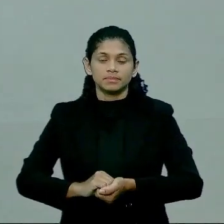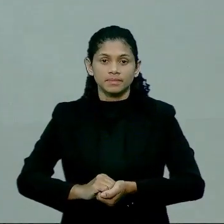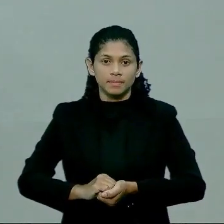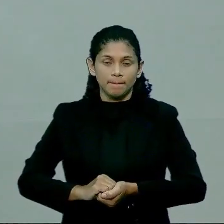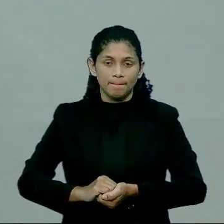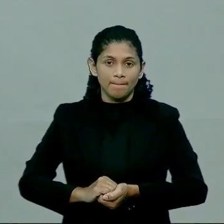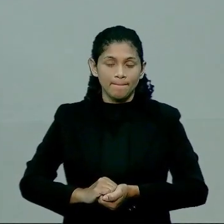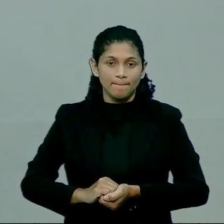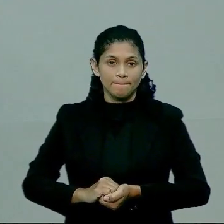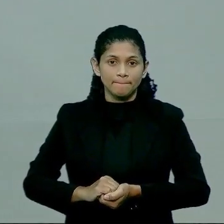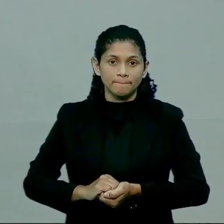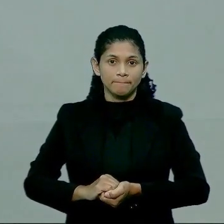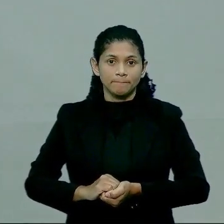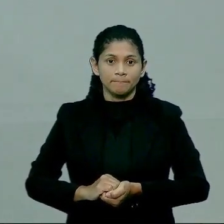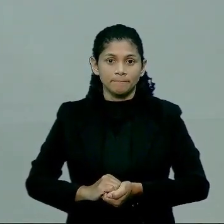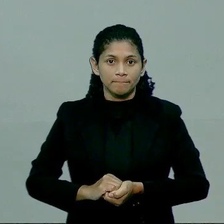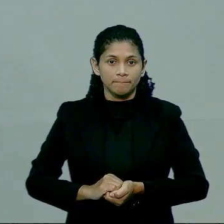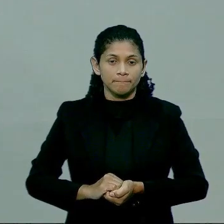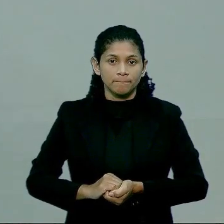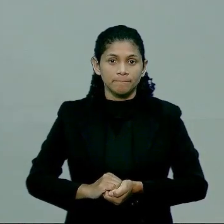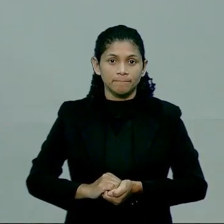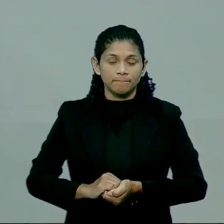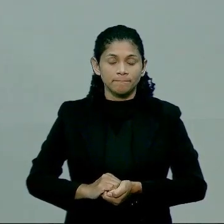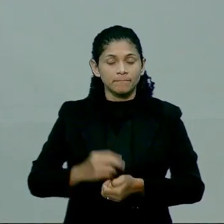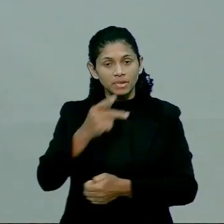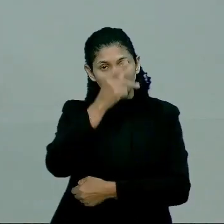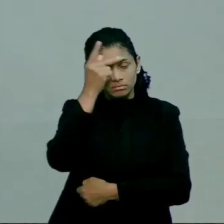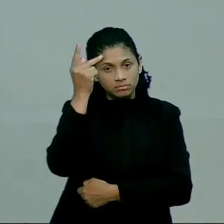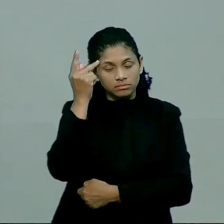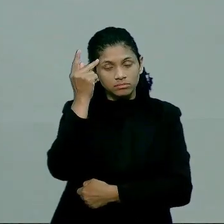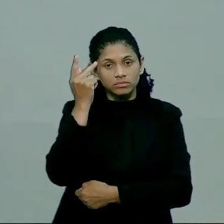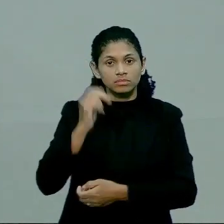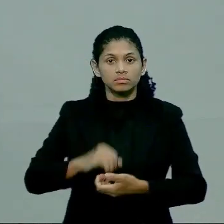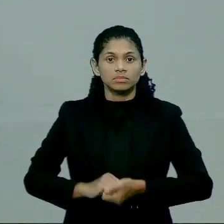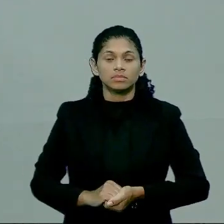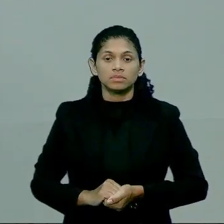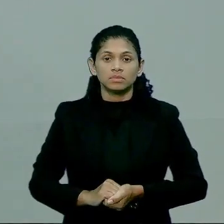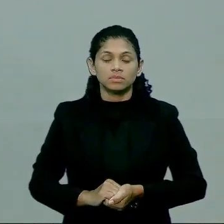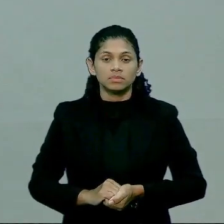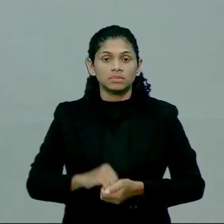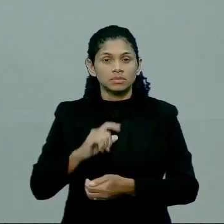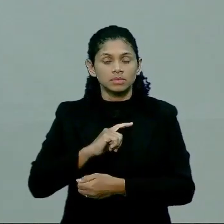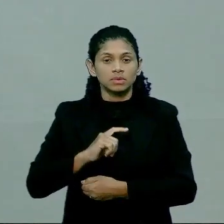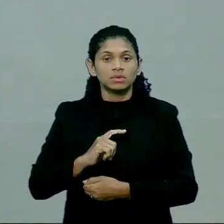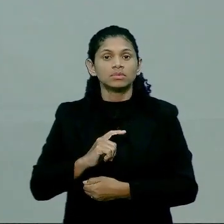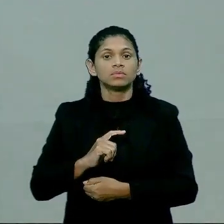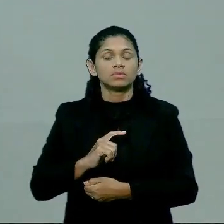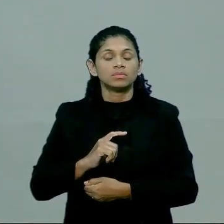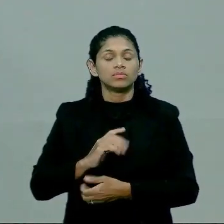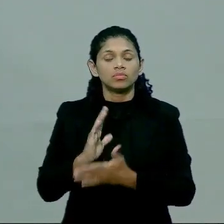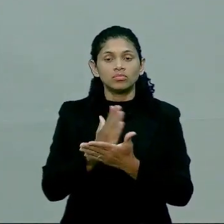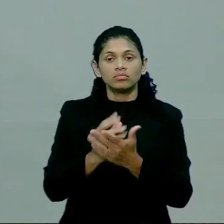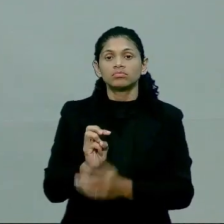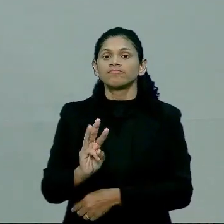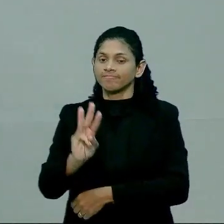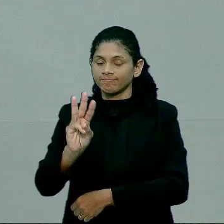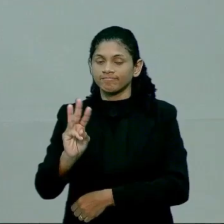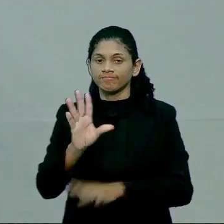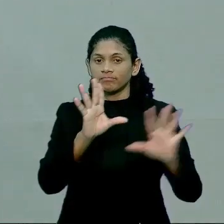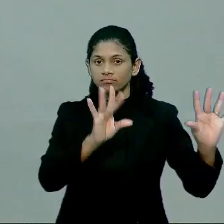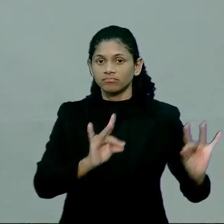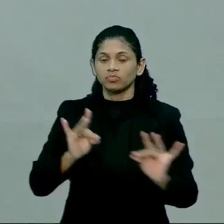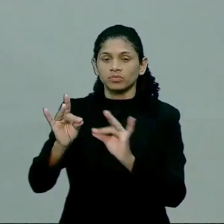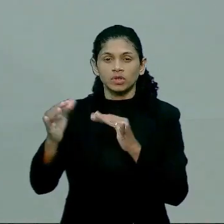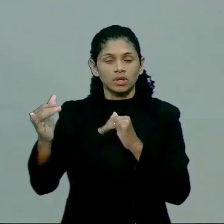da vida dos outros né acaba perdendo um pouco dessa credibilidade as pessoas coloca M esse cheque também mas tem alguns Alguns portais aí né que traz